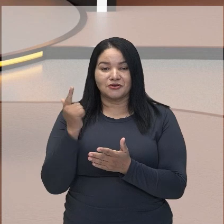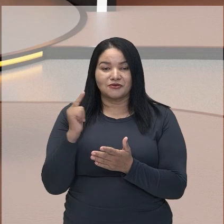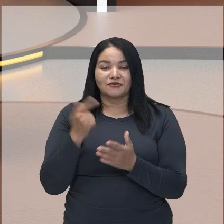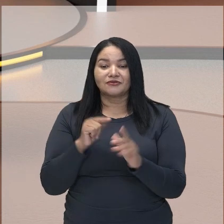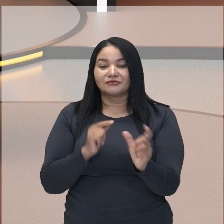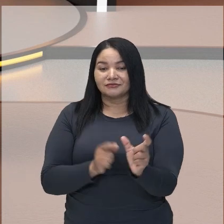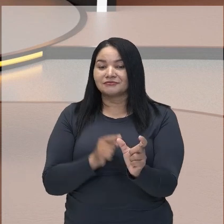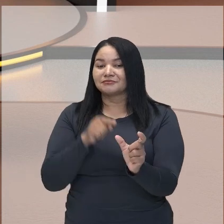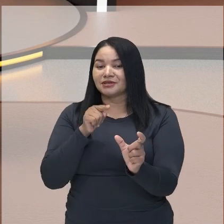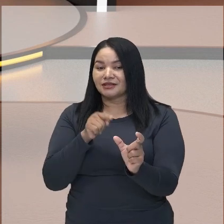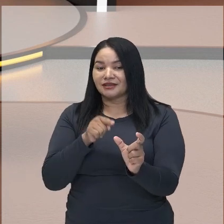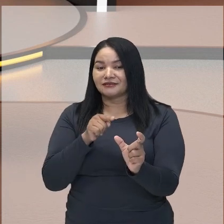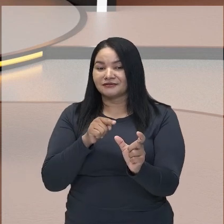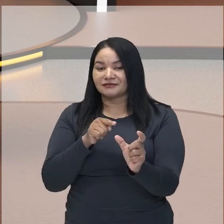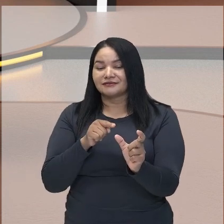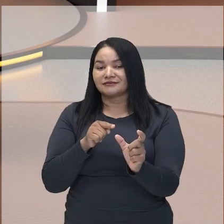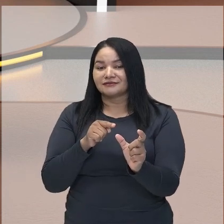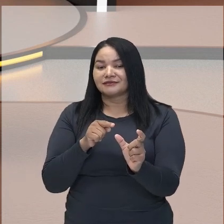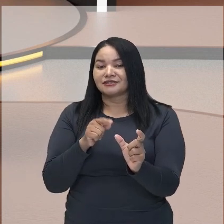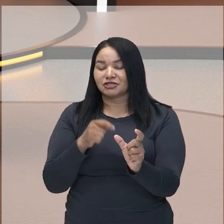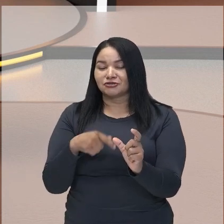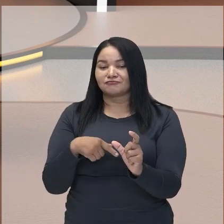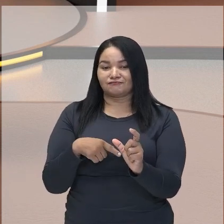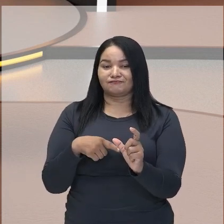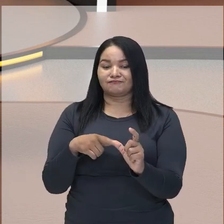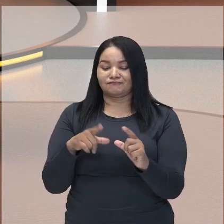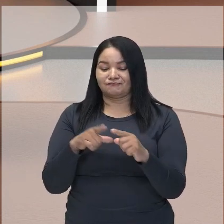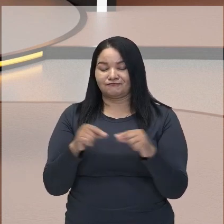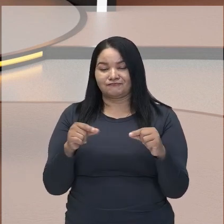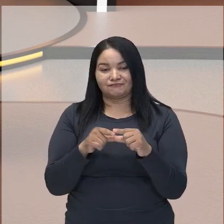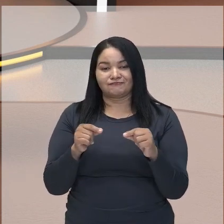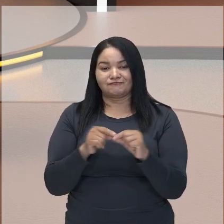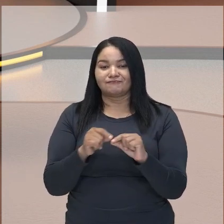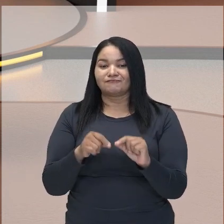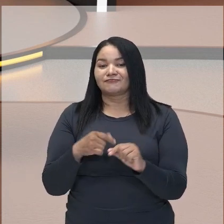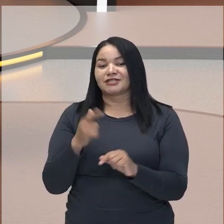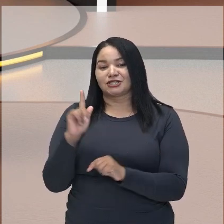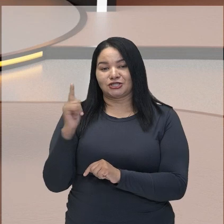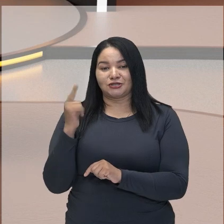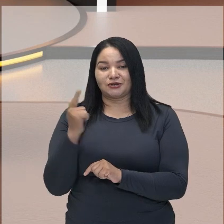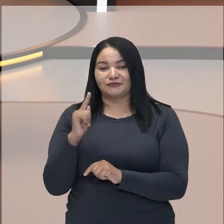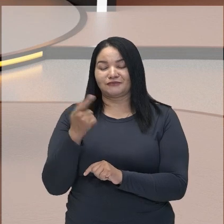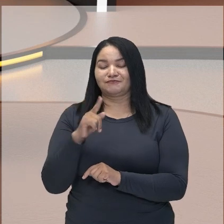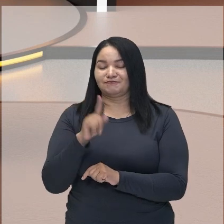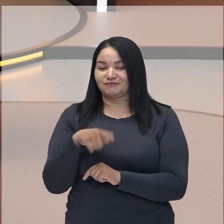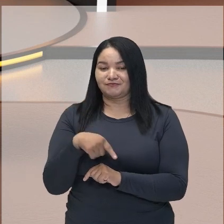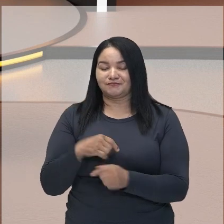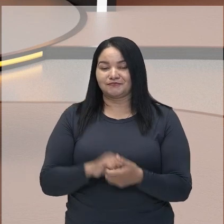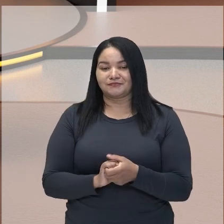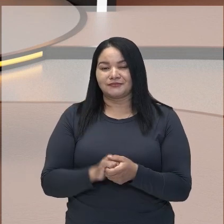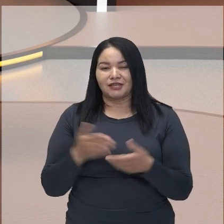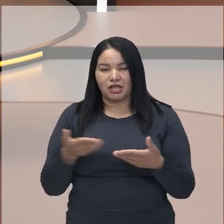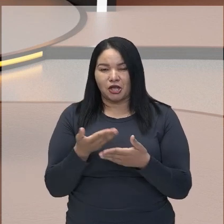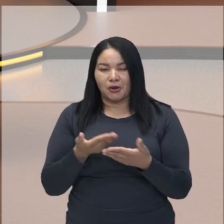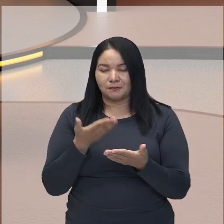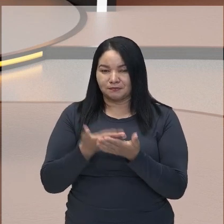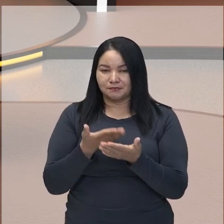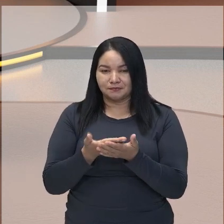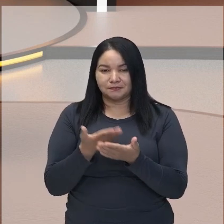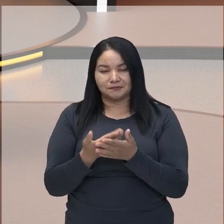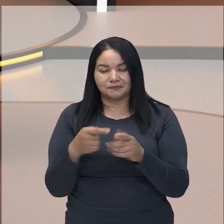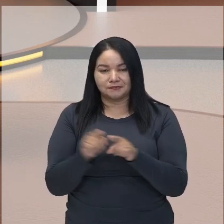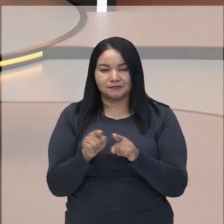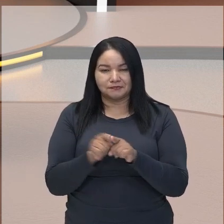ser geografia em japonês, tá? Então, a gente vai estudar e verificar também